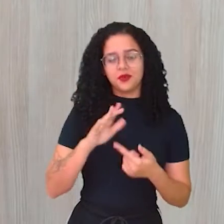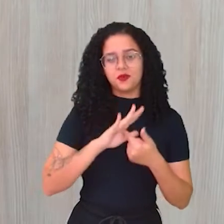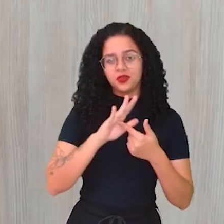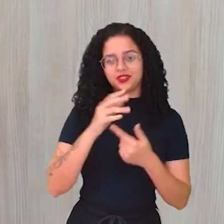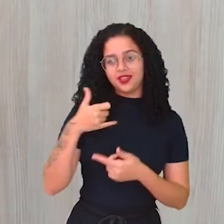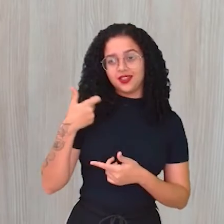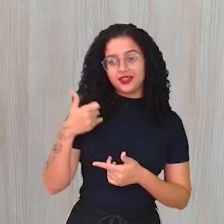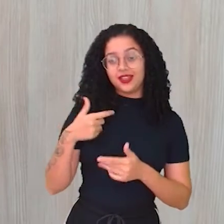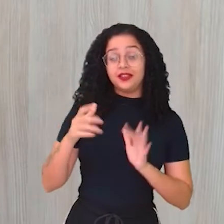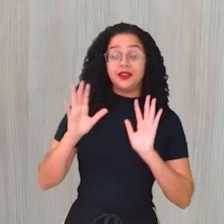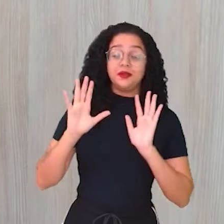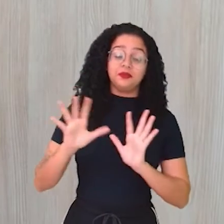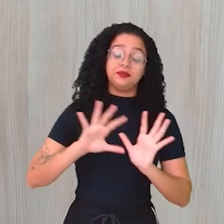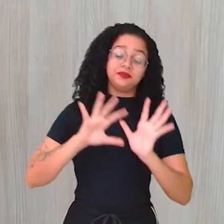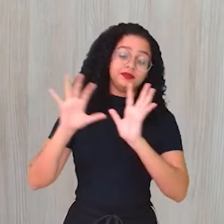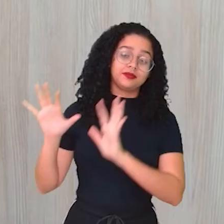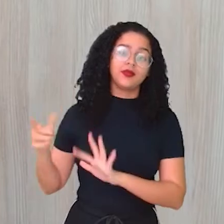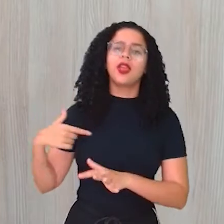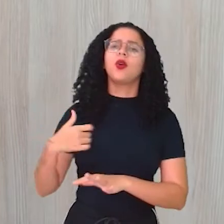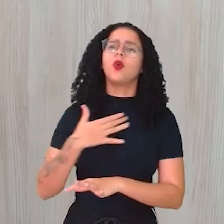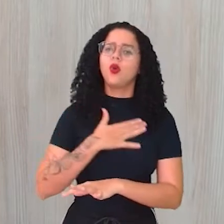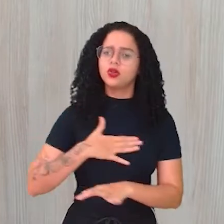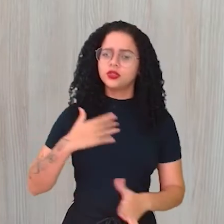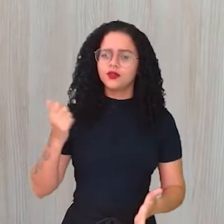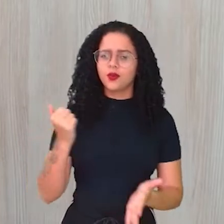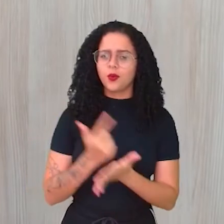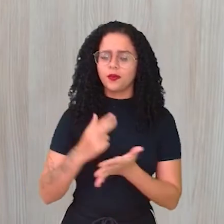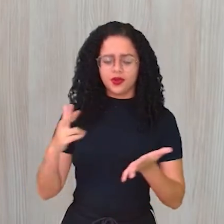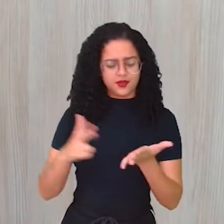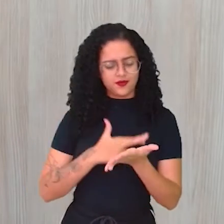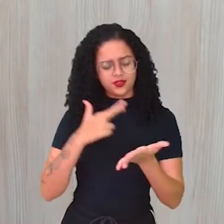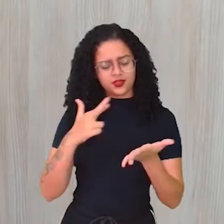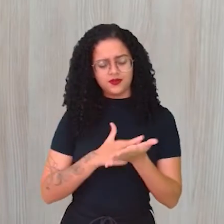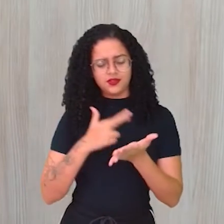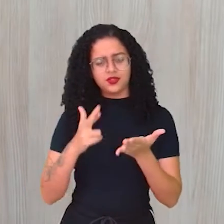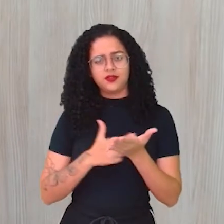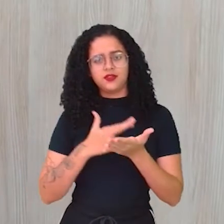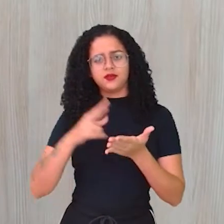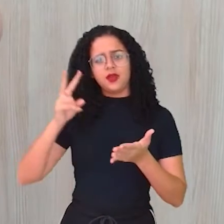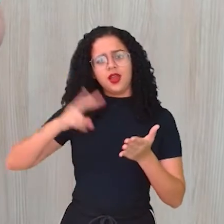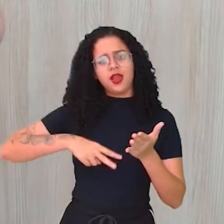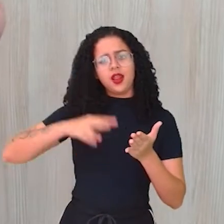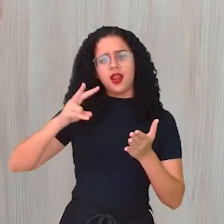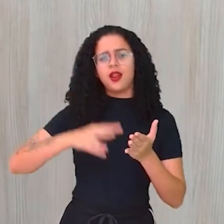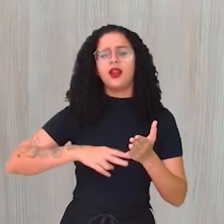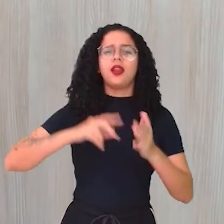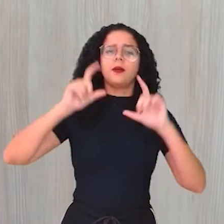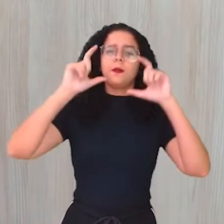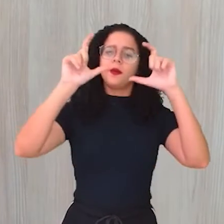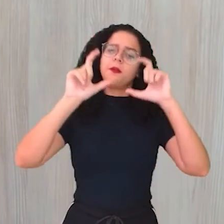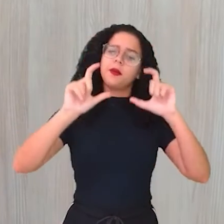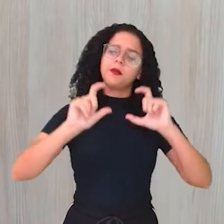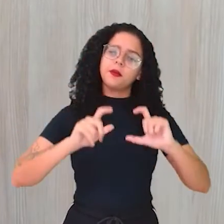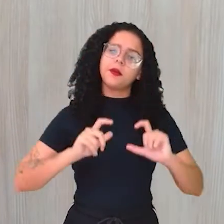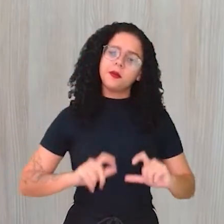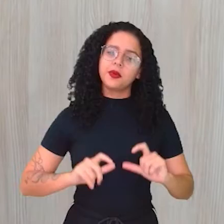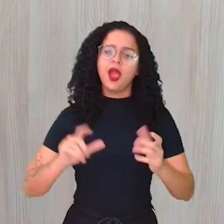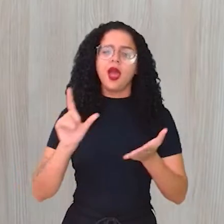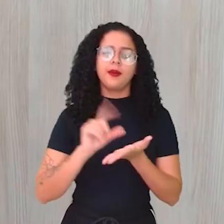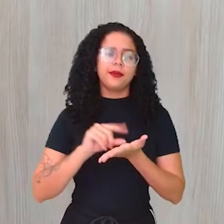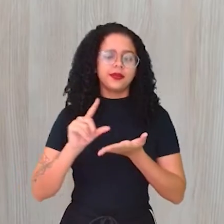idade, mas eu gostava de comprar revista, para ler as matérias, para ler os